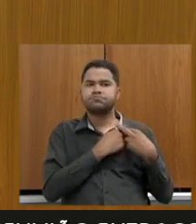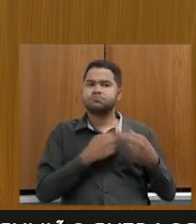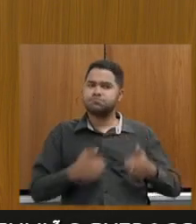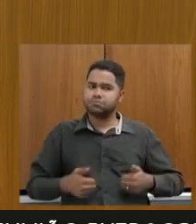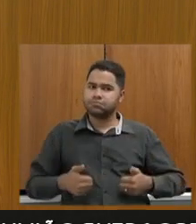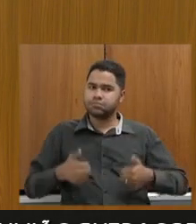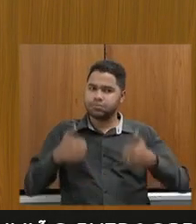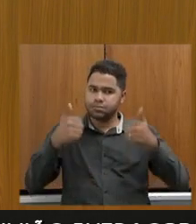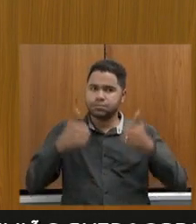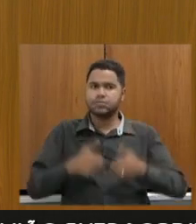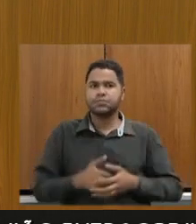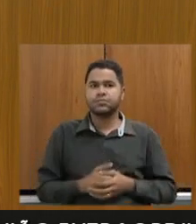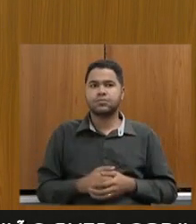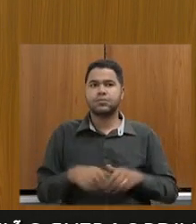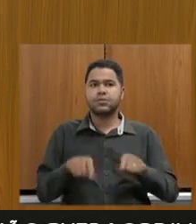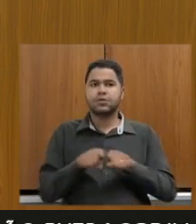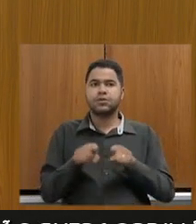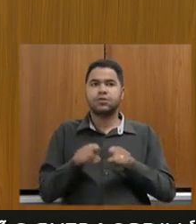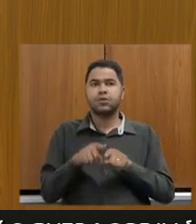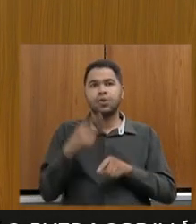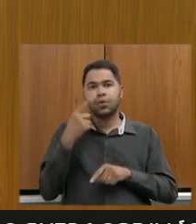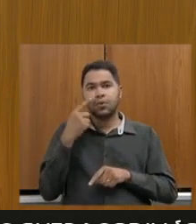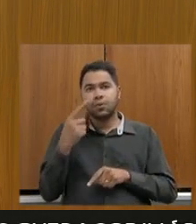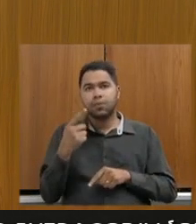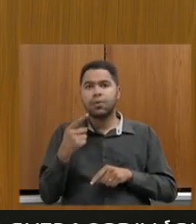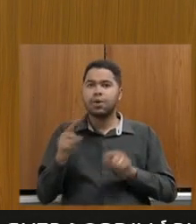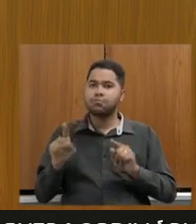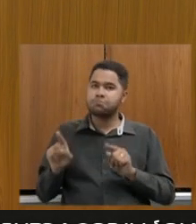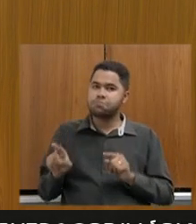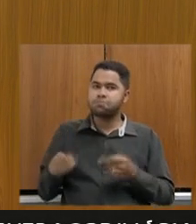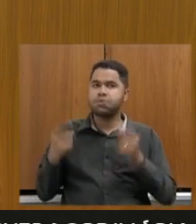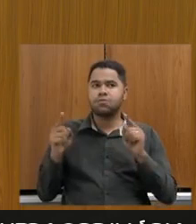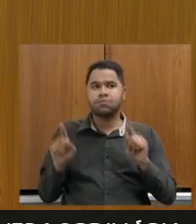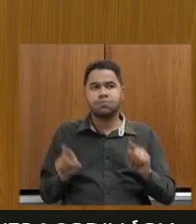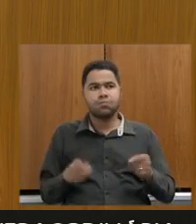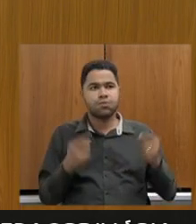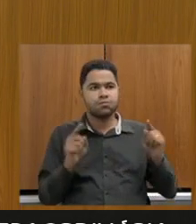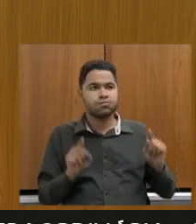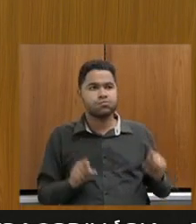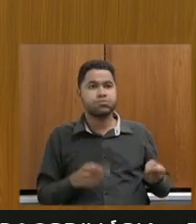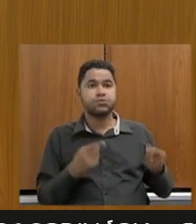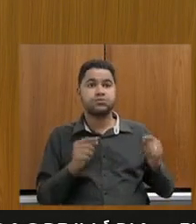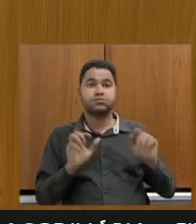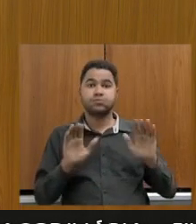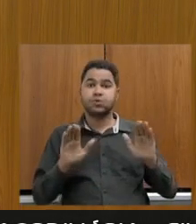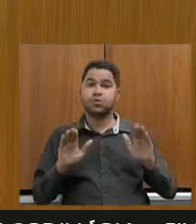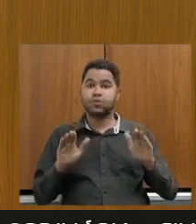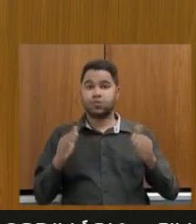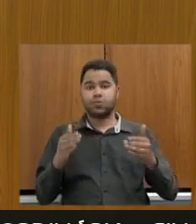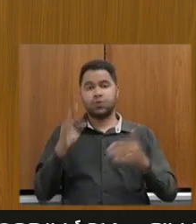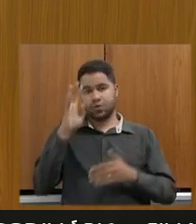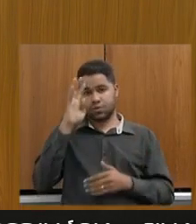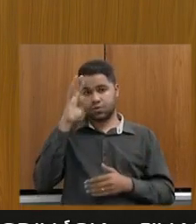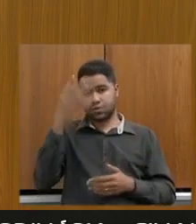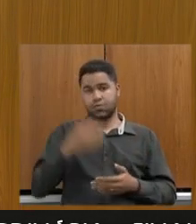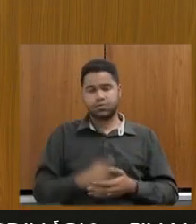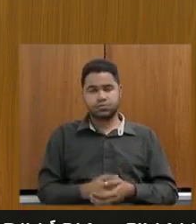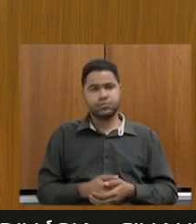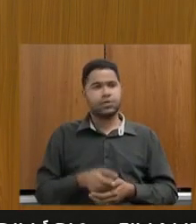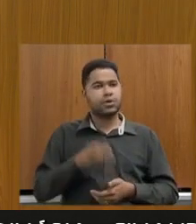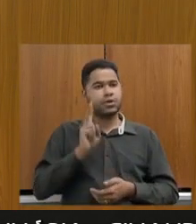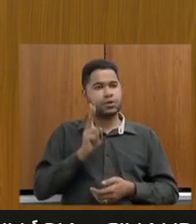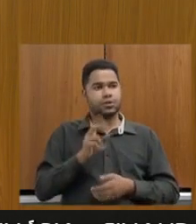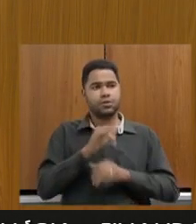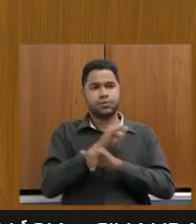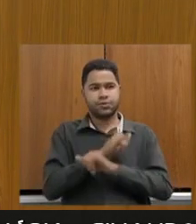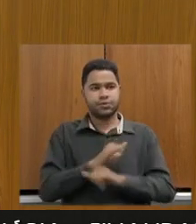otimismo enfrentando os a BIOS mas focando na solução eu sempre